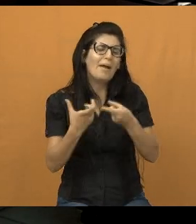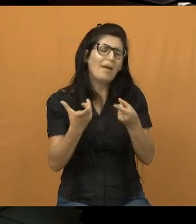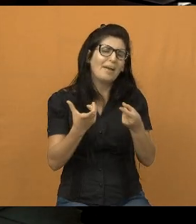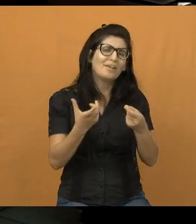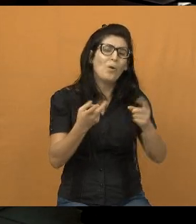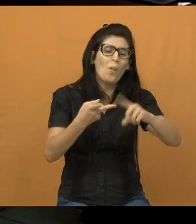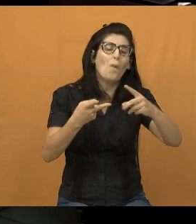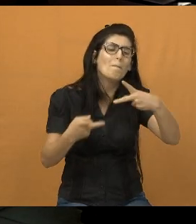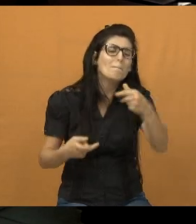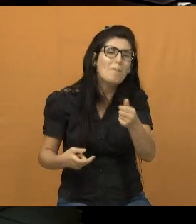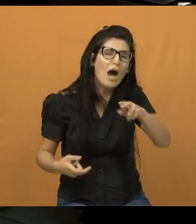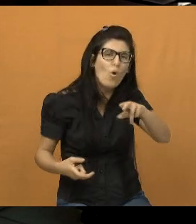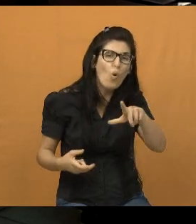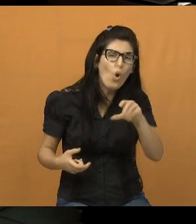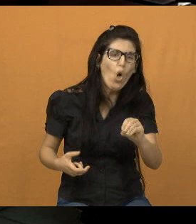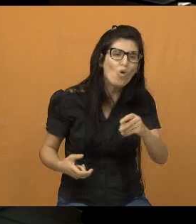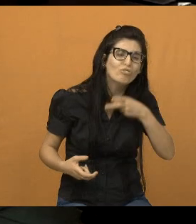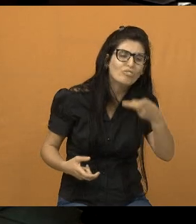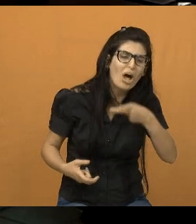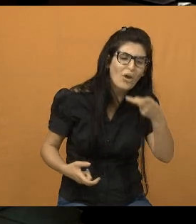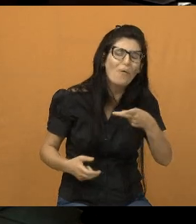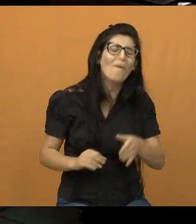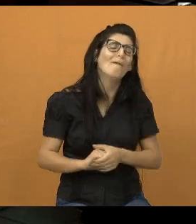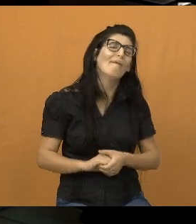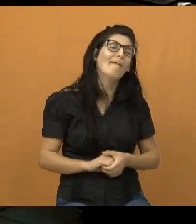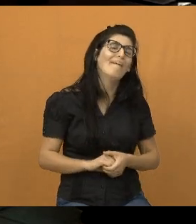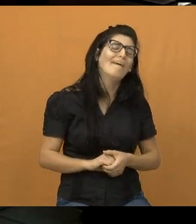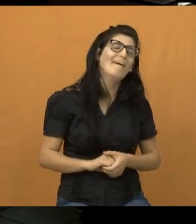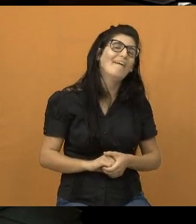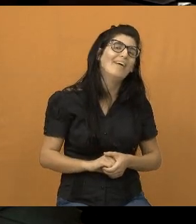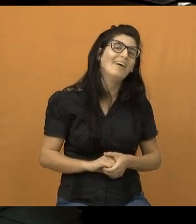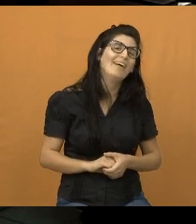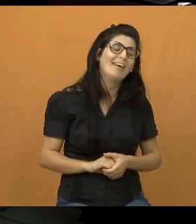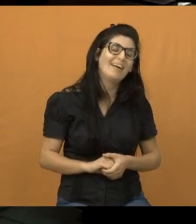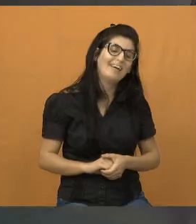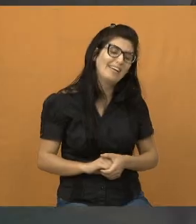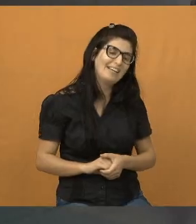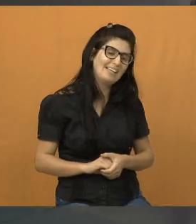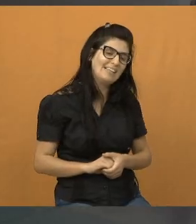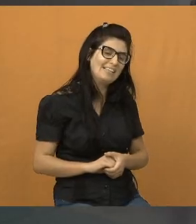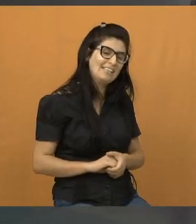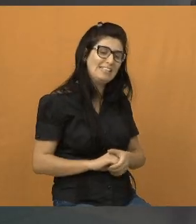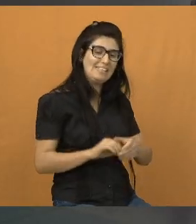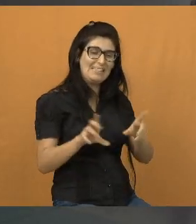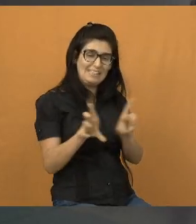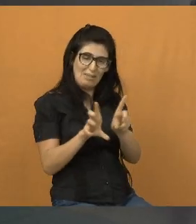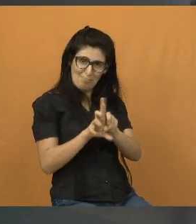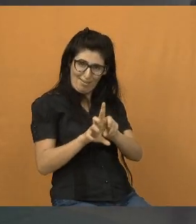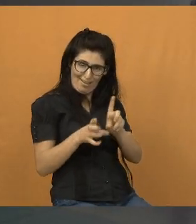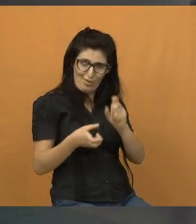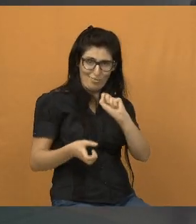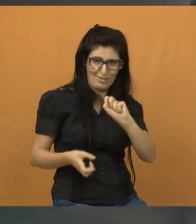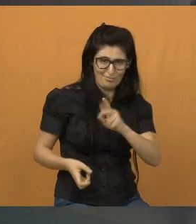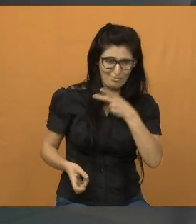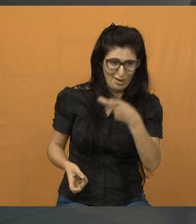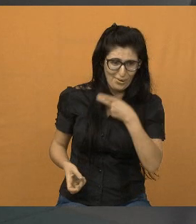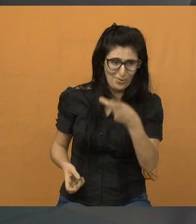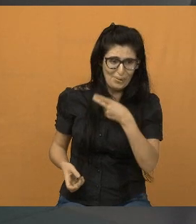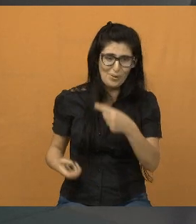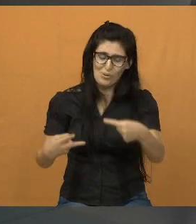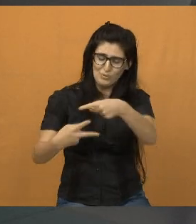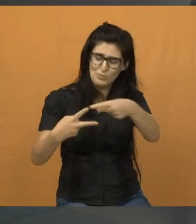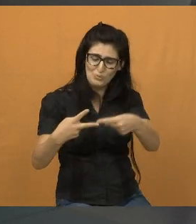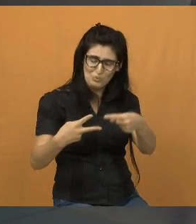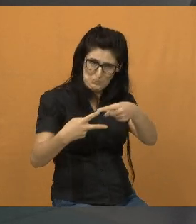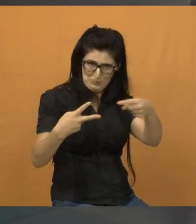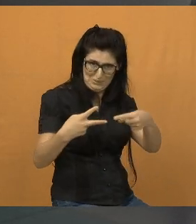seu Paulo também, que deu uma sopradinha, e complementando o que você colocou, desses 3 pontos que a gente